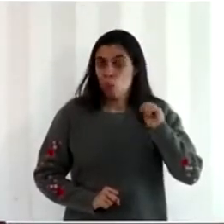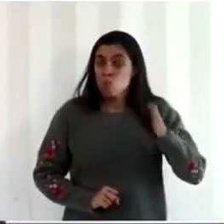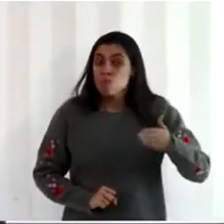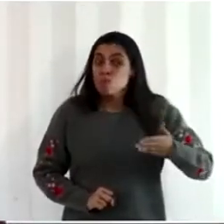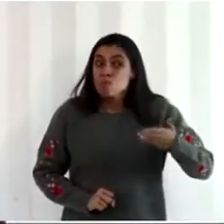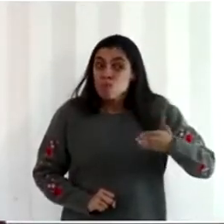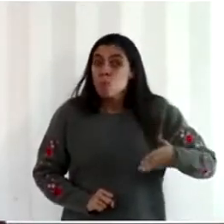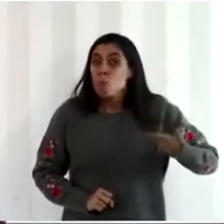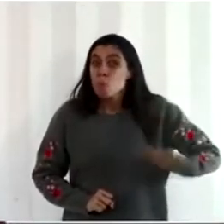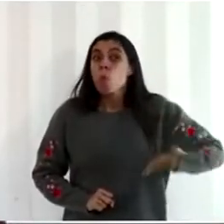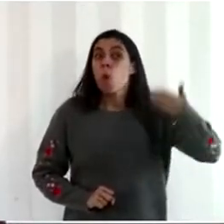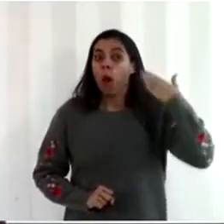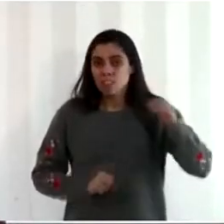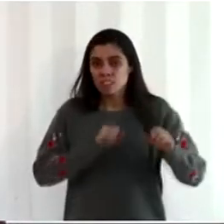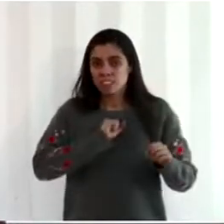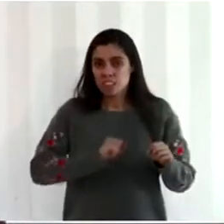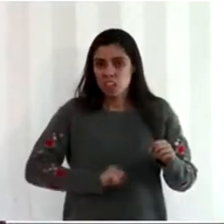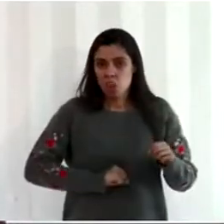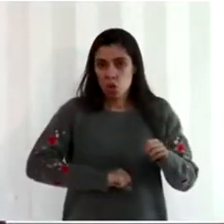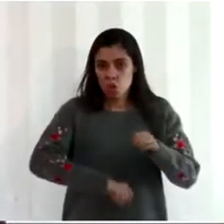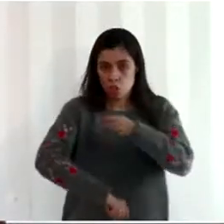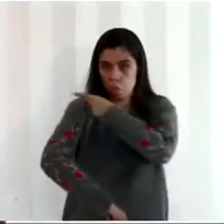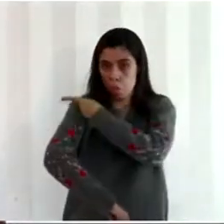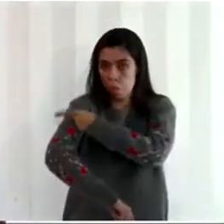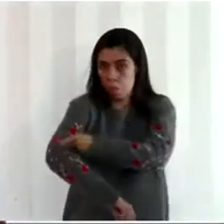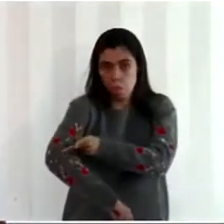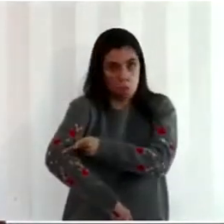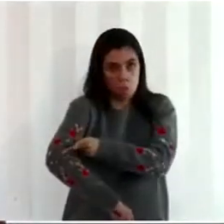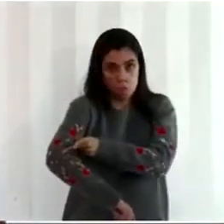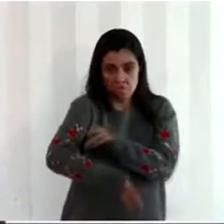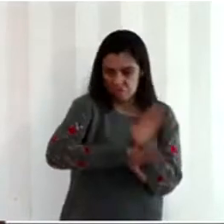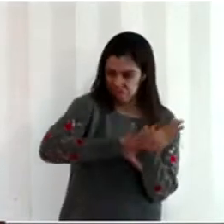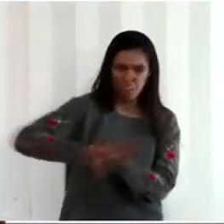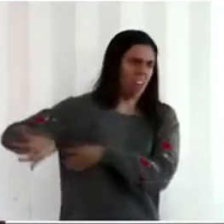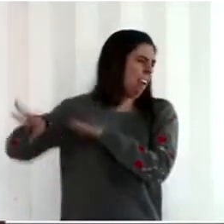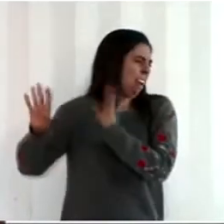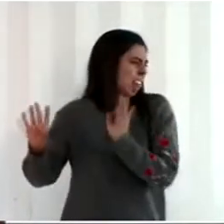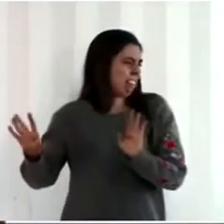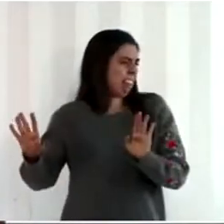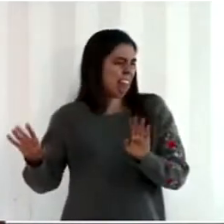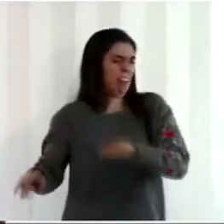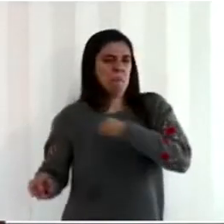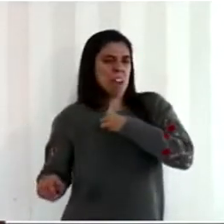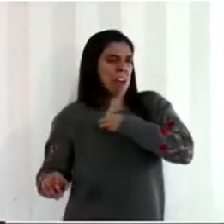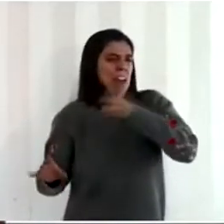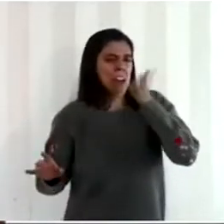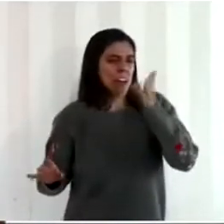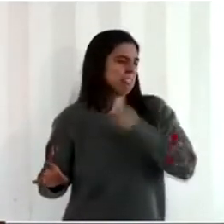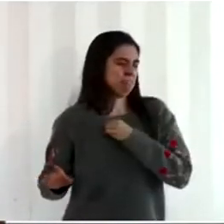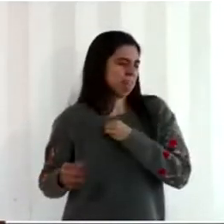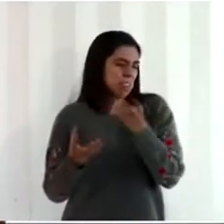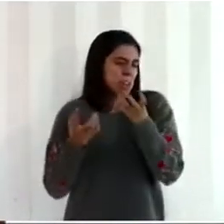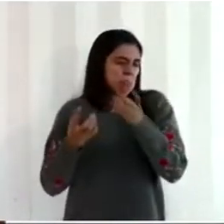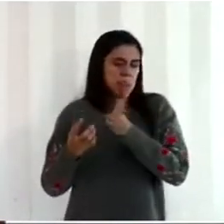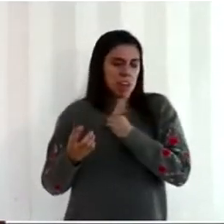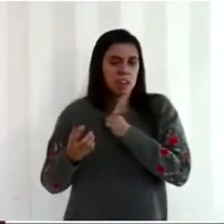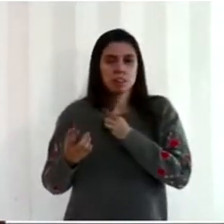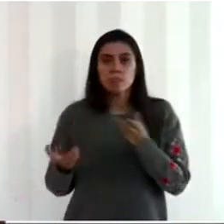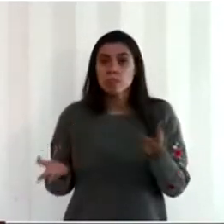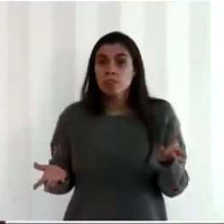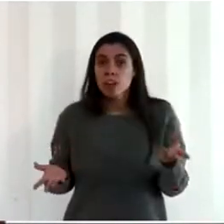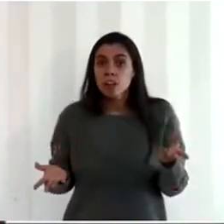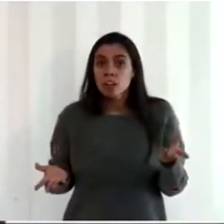lavarem o seu corpo antes de vestirem as vestes sacerdotais, se eles estavam imundos, tudo que eles